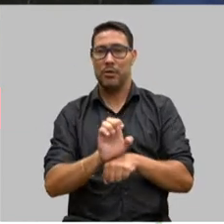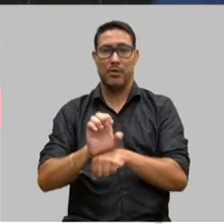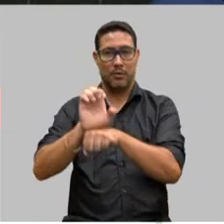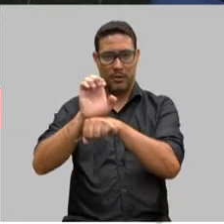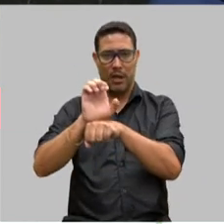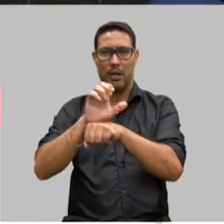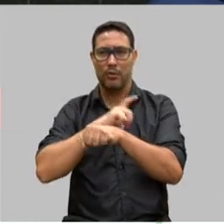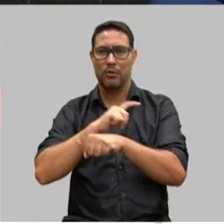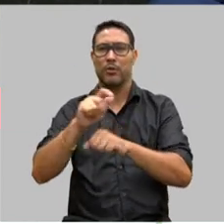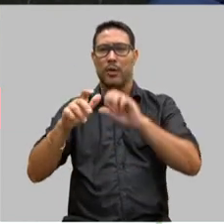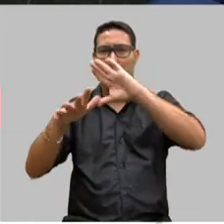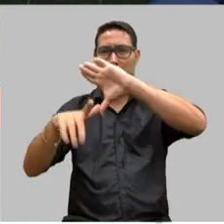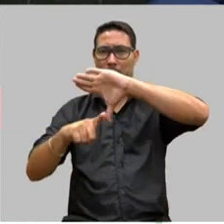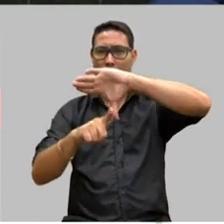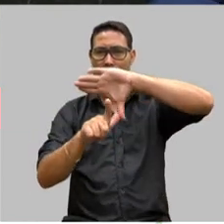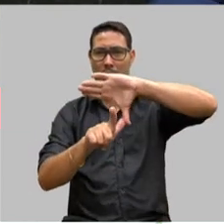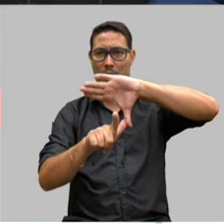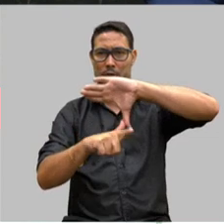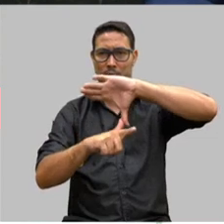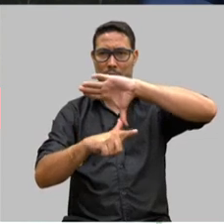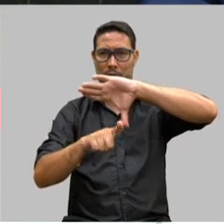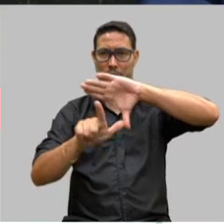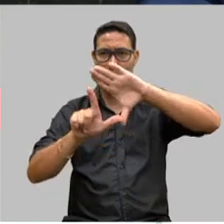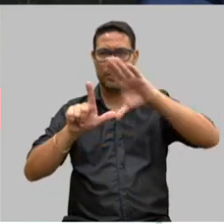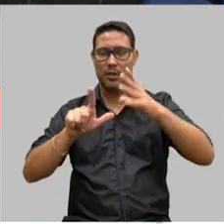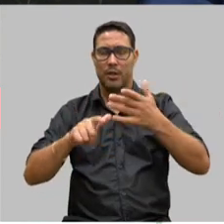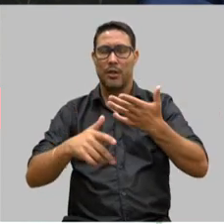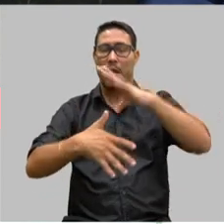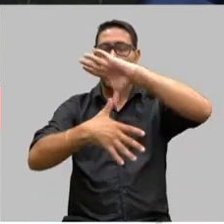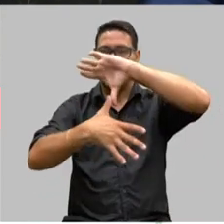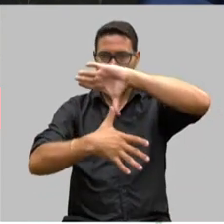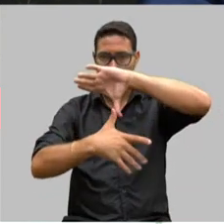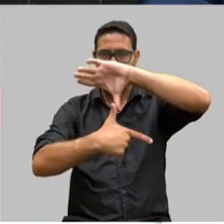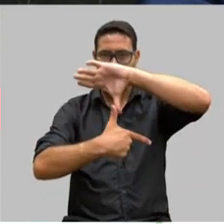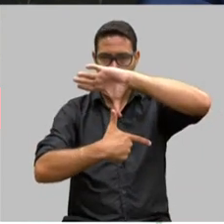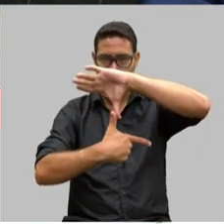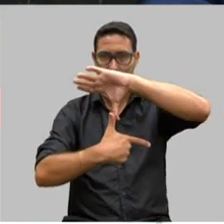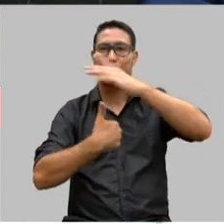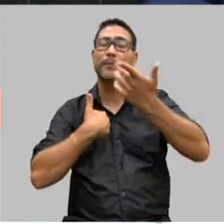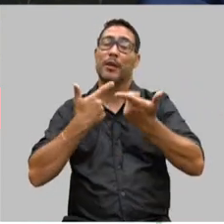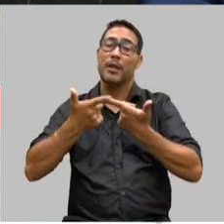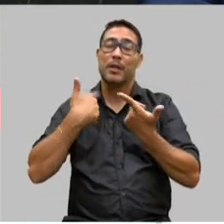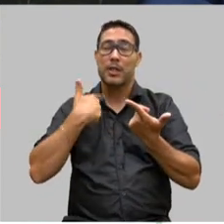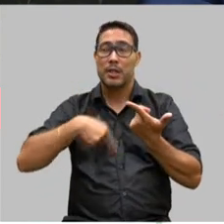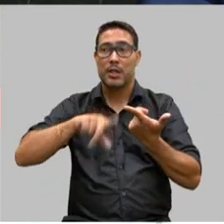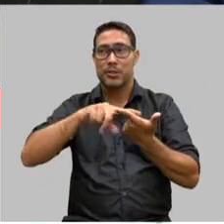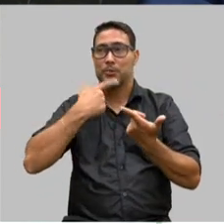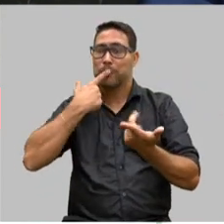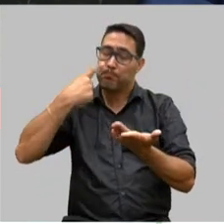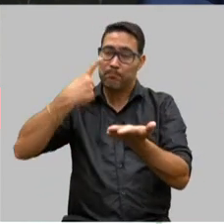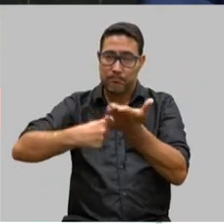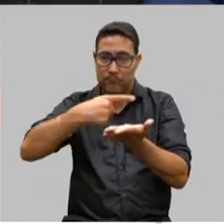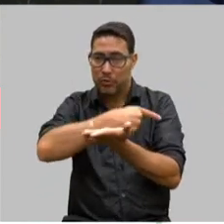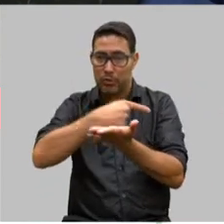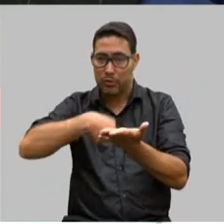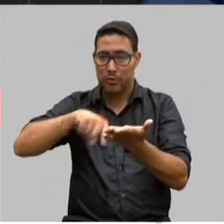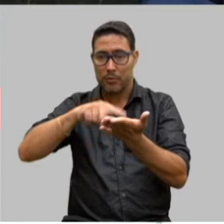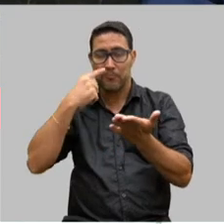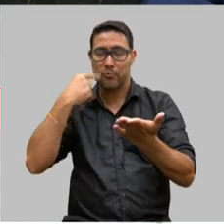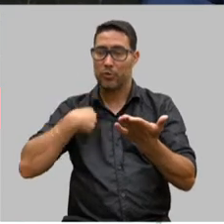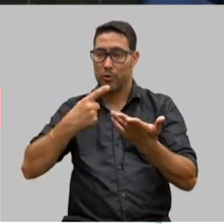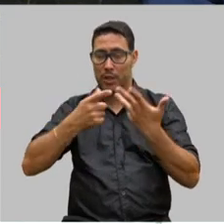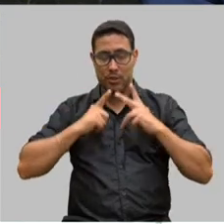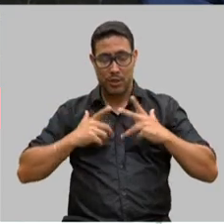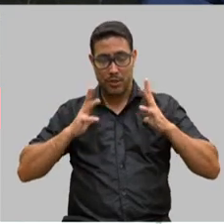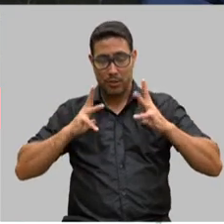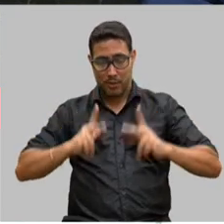a assumir o compromisso da campanha Race to Zero, nos comprometendo à neutralidade entre emissões e capturas de gases de